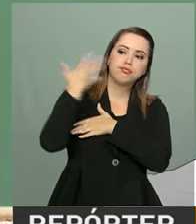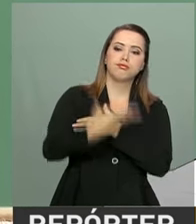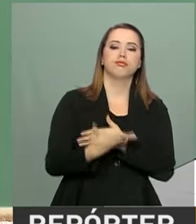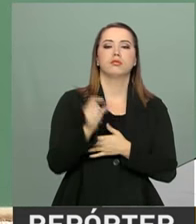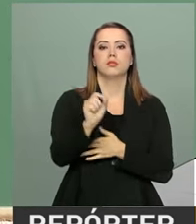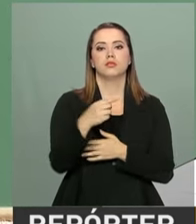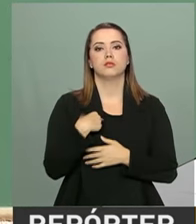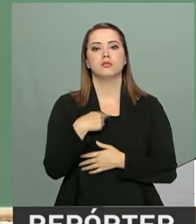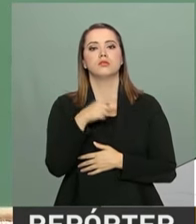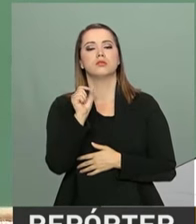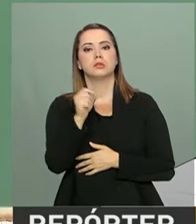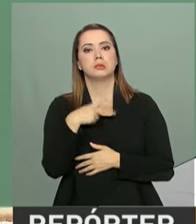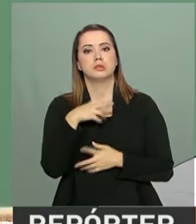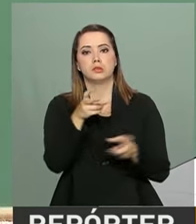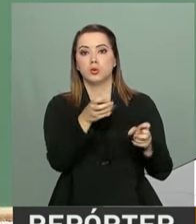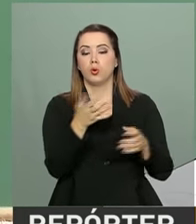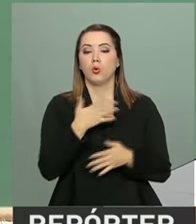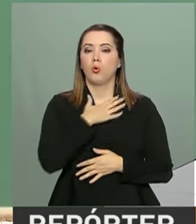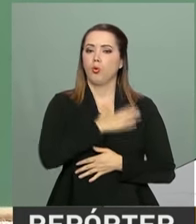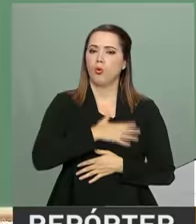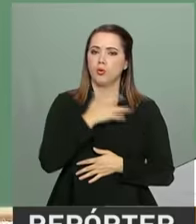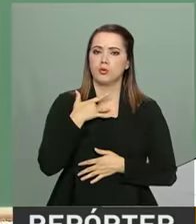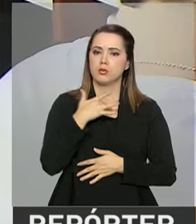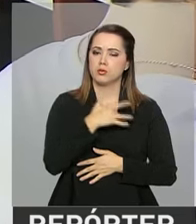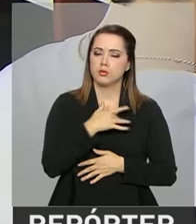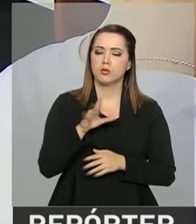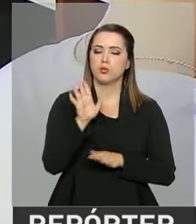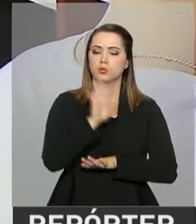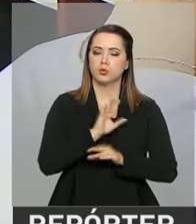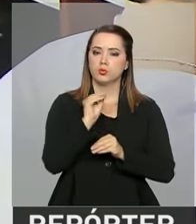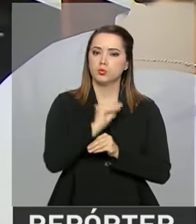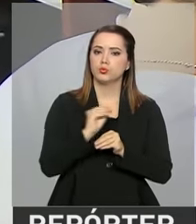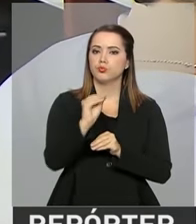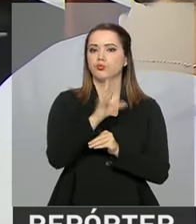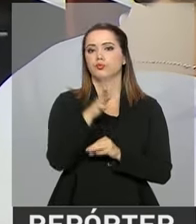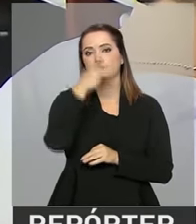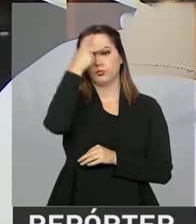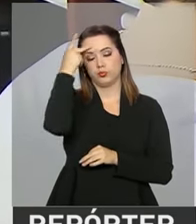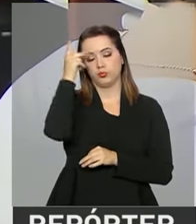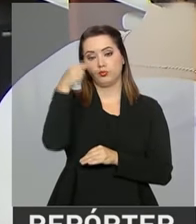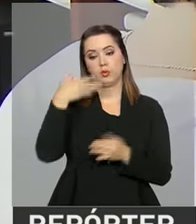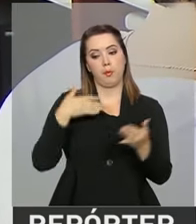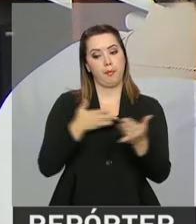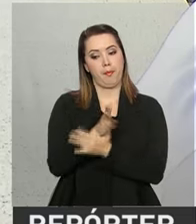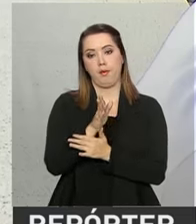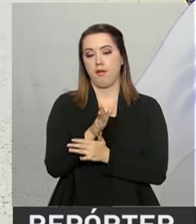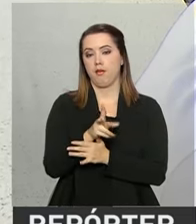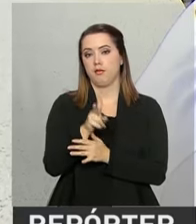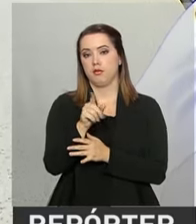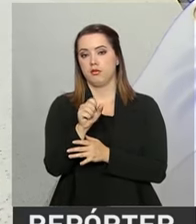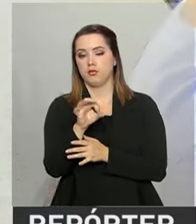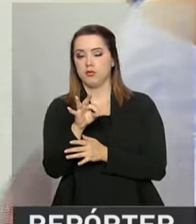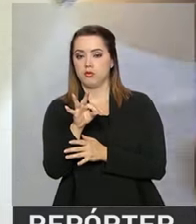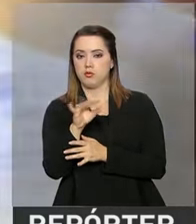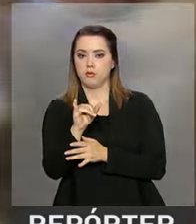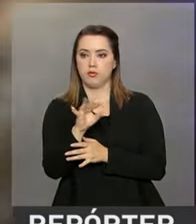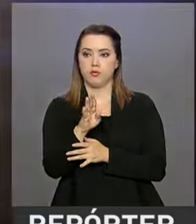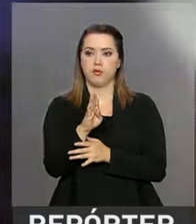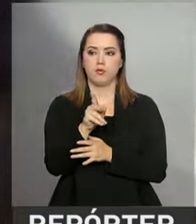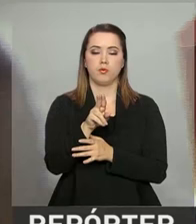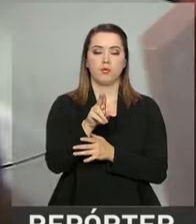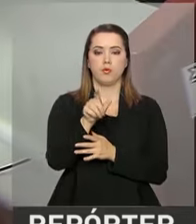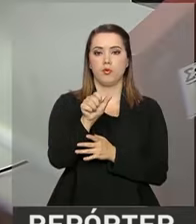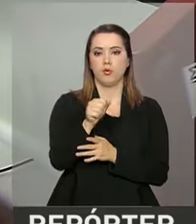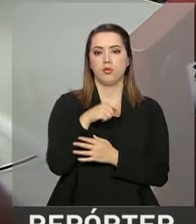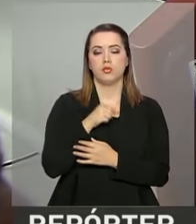e o interesse pela área da saúde e por lidar com pessoas também. E para ajudar a passar no tão sonhado vestibular, Leonardo quer usar a prova